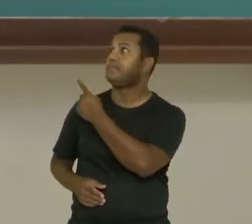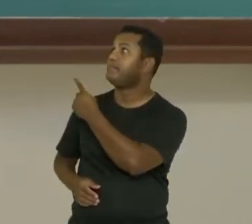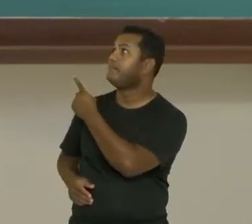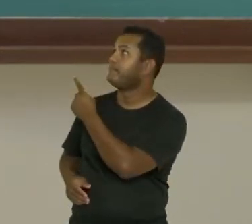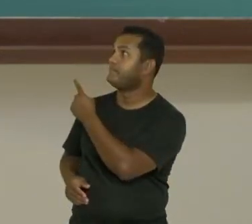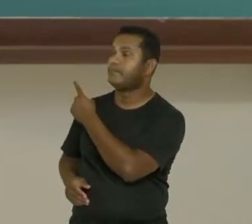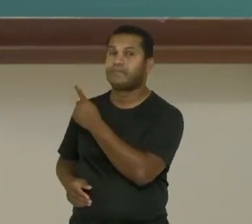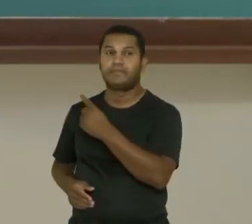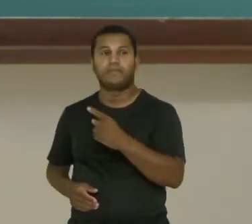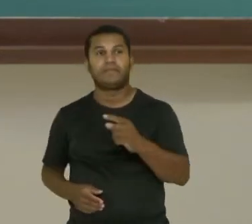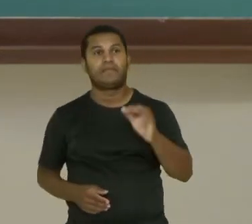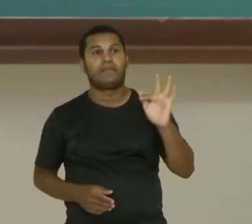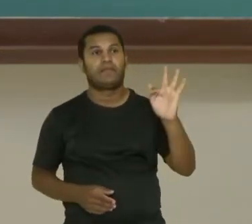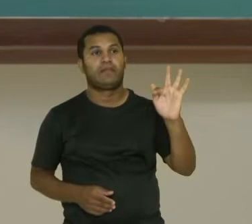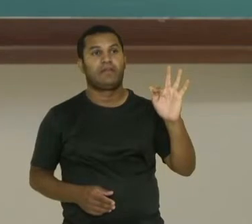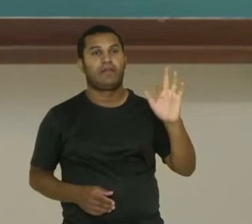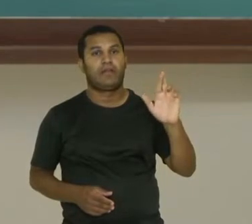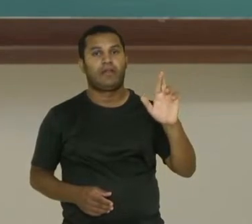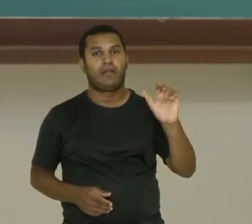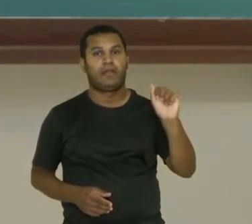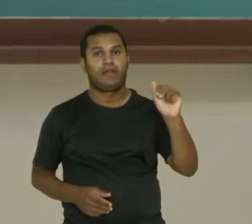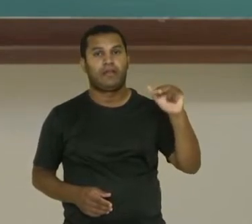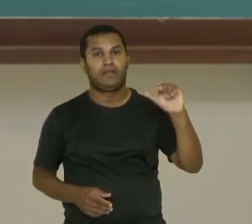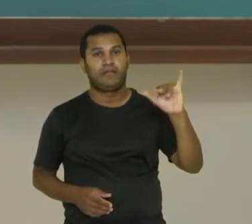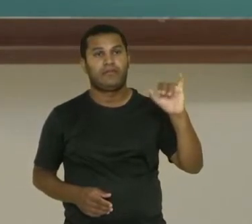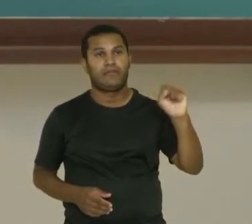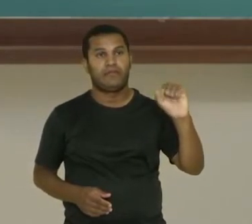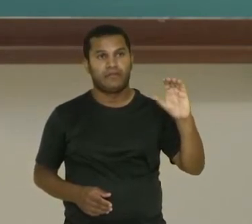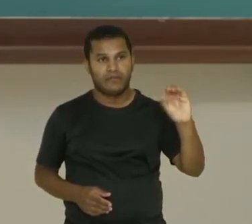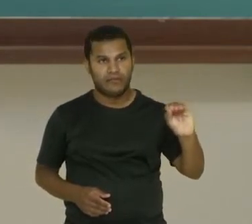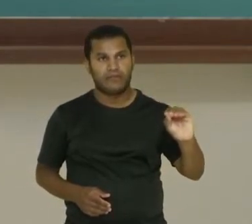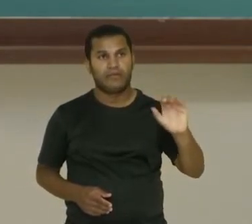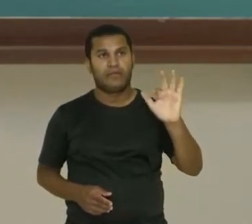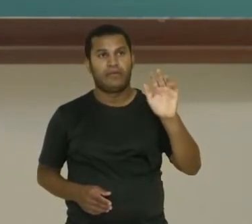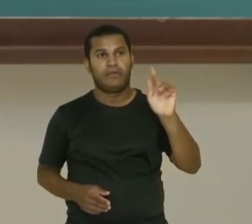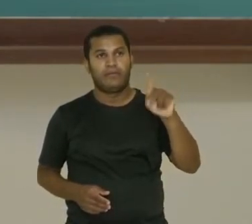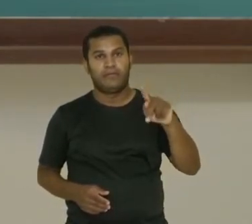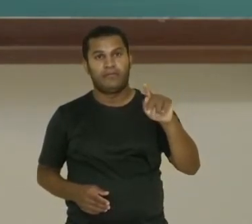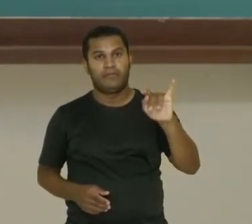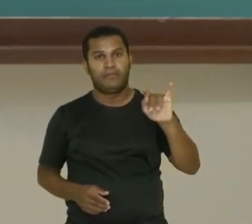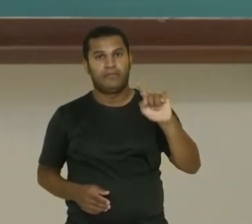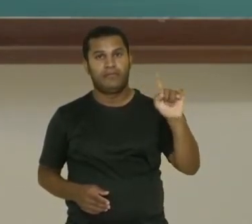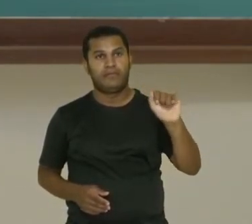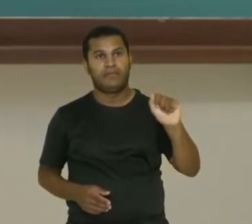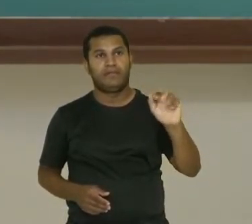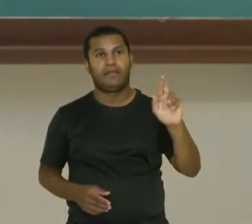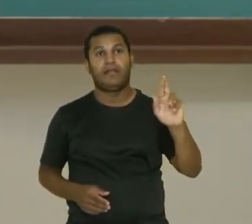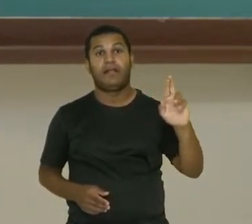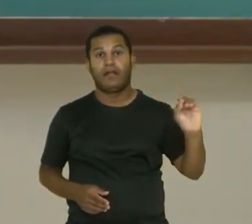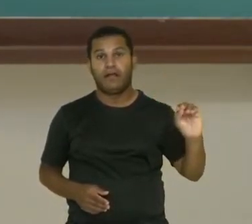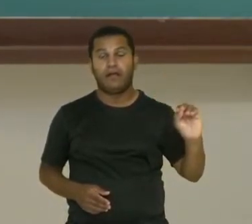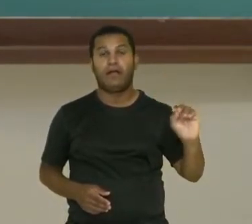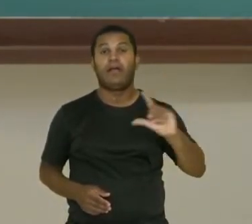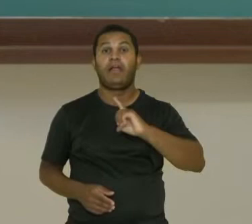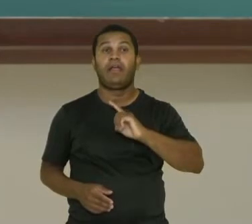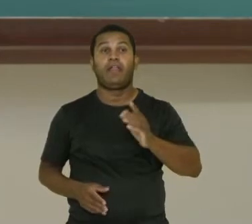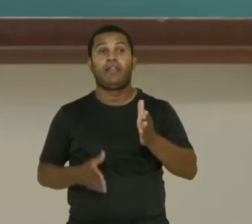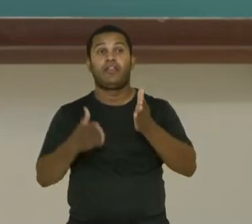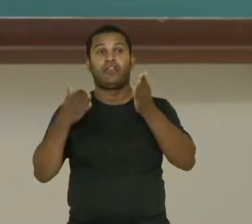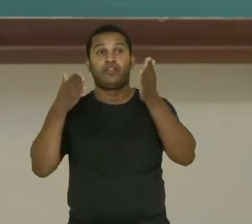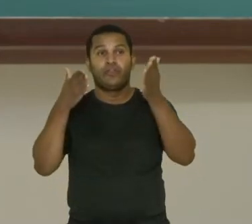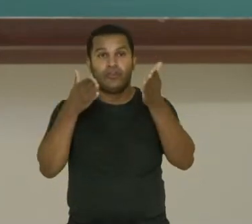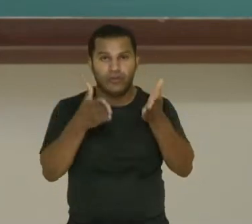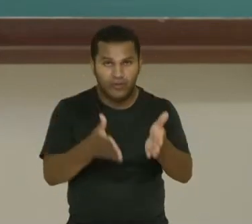o Império Inca, tá? Então é inegável que haja semelhança nesse processo. Por quê? Porque eram duas pessoas que vinham representando a